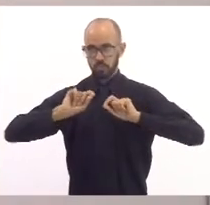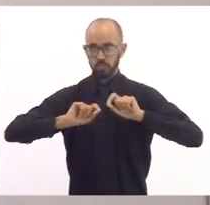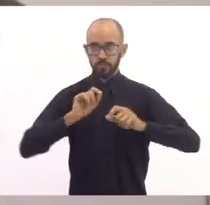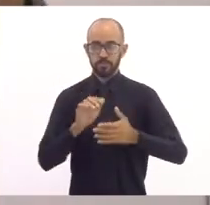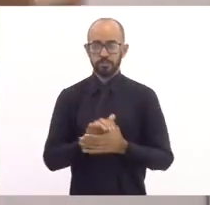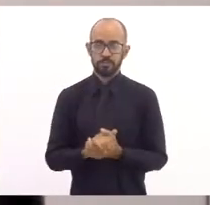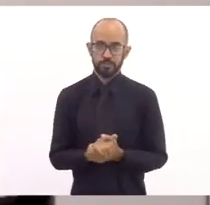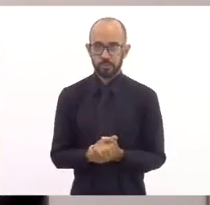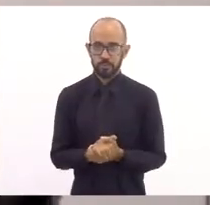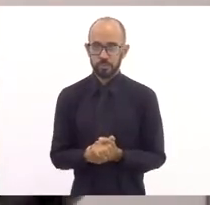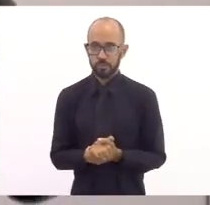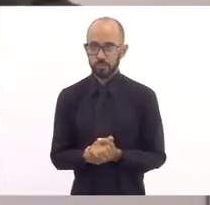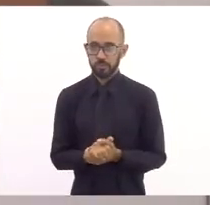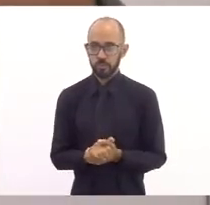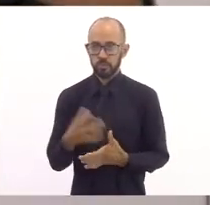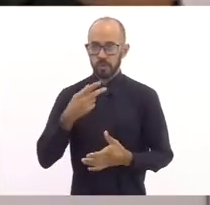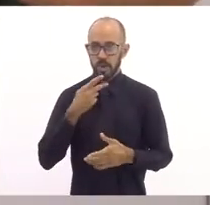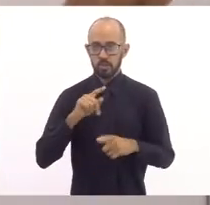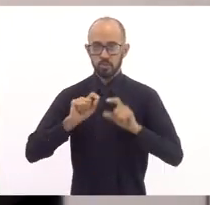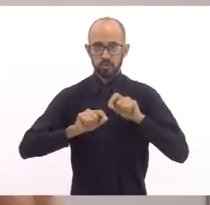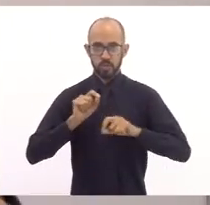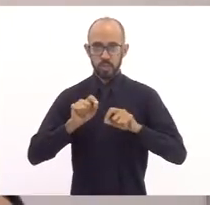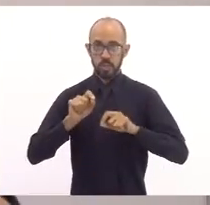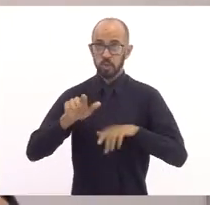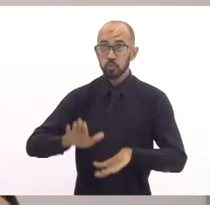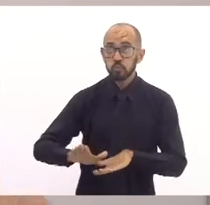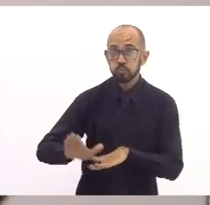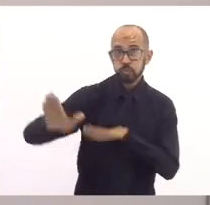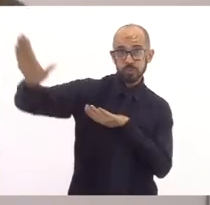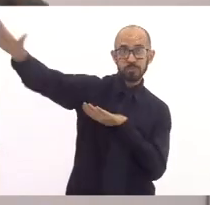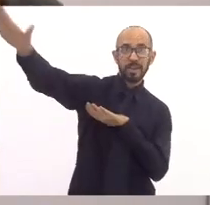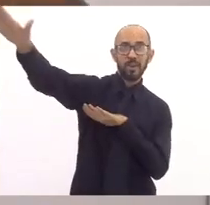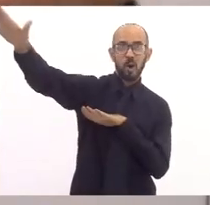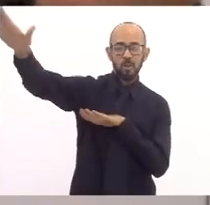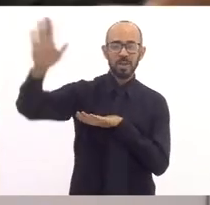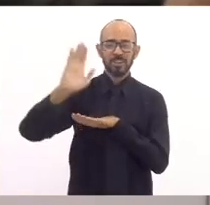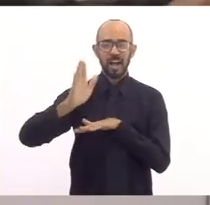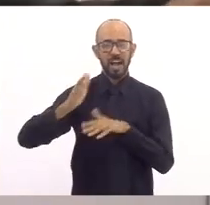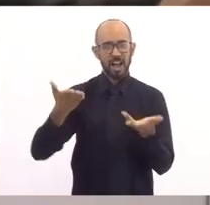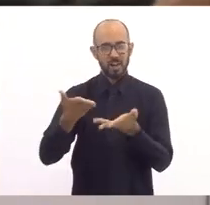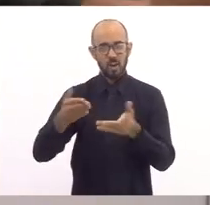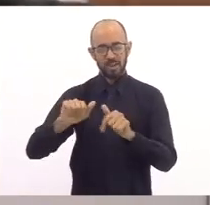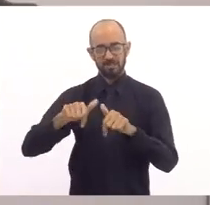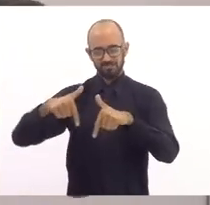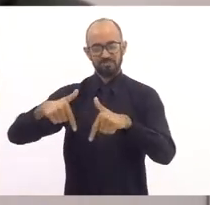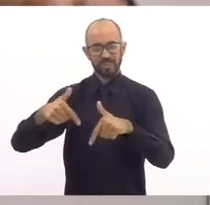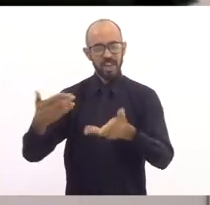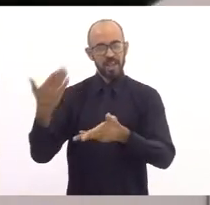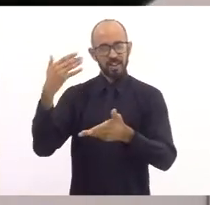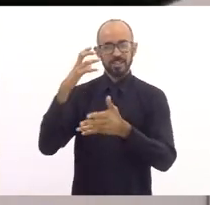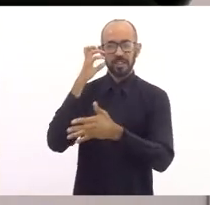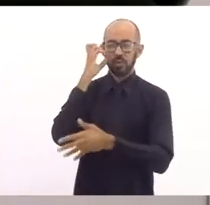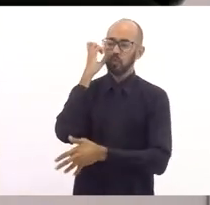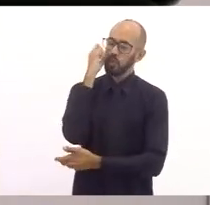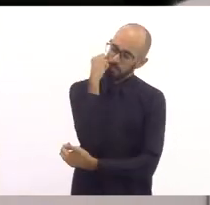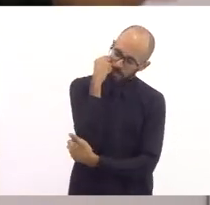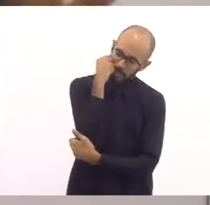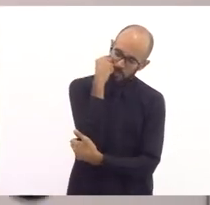né, dizendo tipo assim, o super-homem entrou em ação. Estava dormindo em berço esplêndido